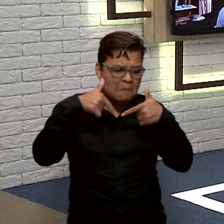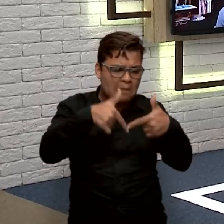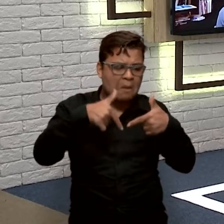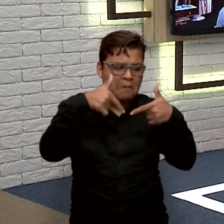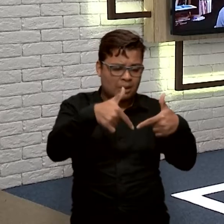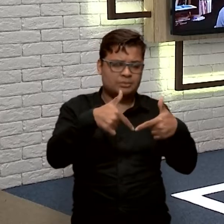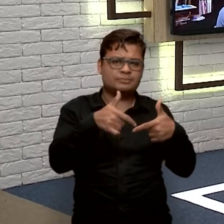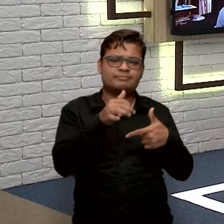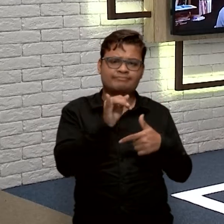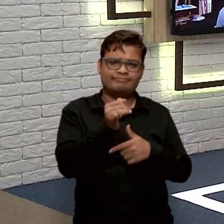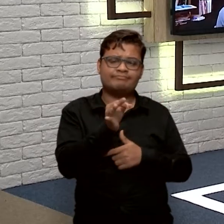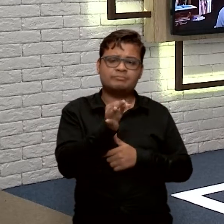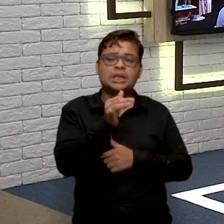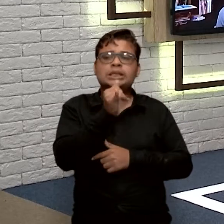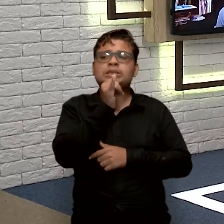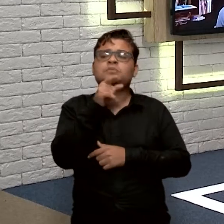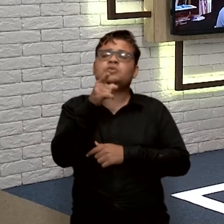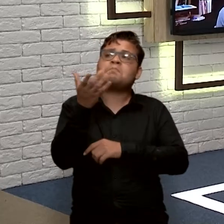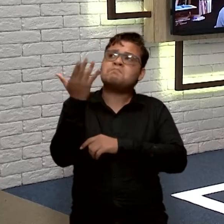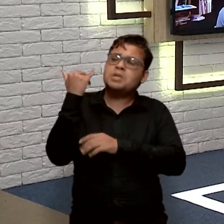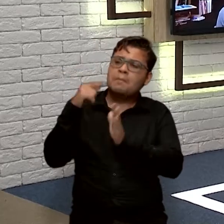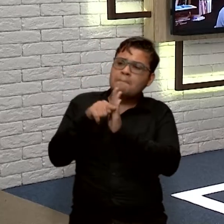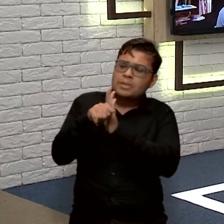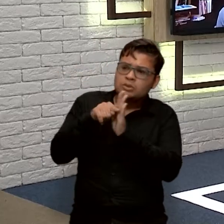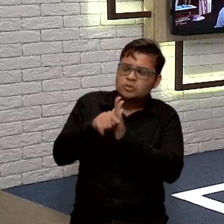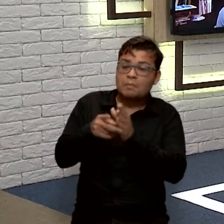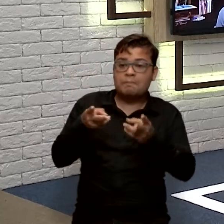Goiás, ou como era, né, na época da sua pesquisa também.